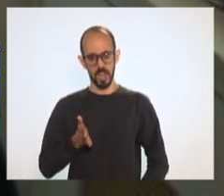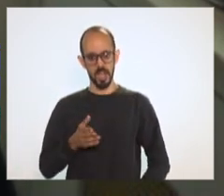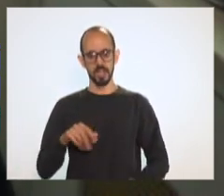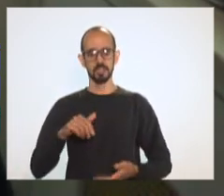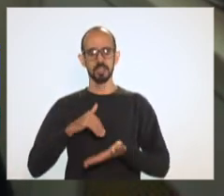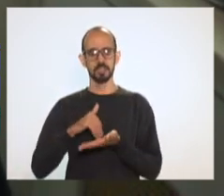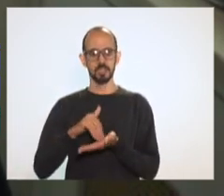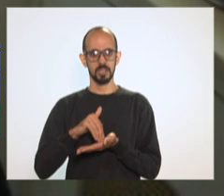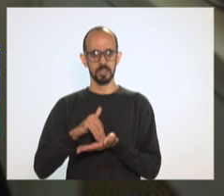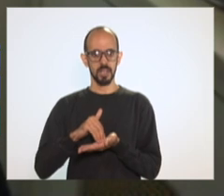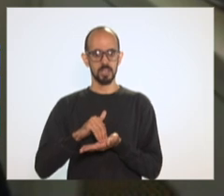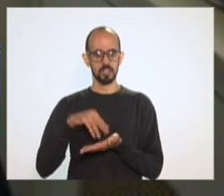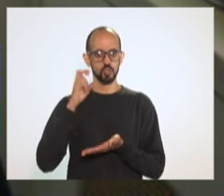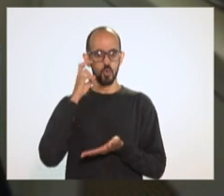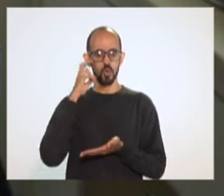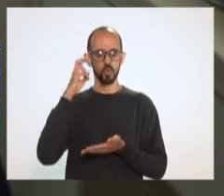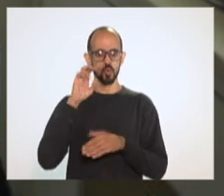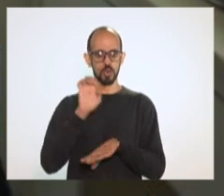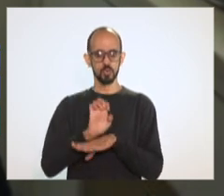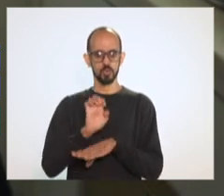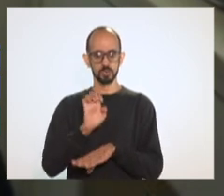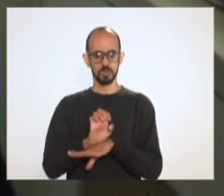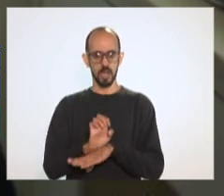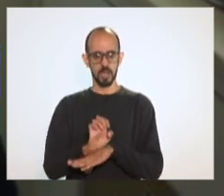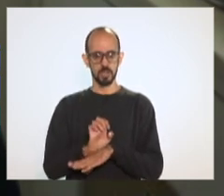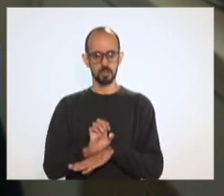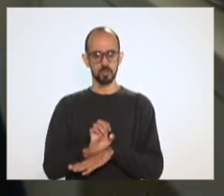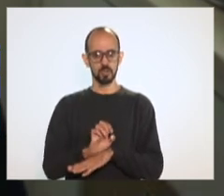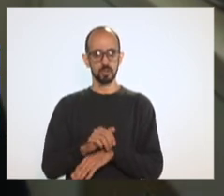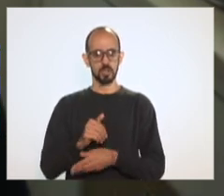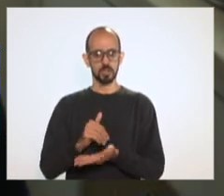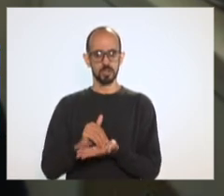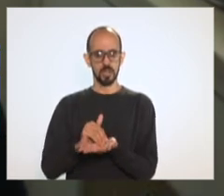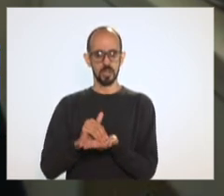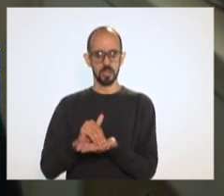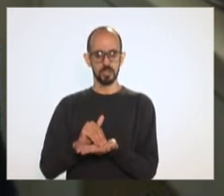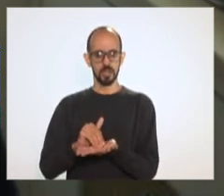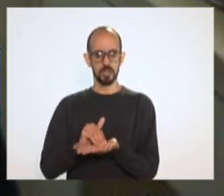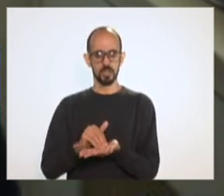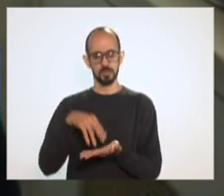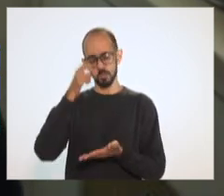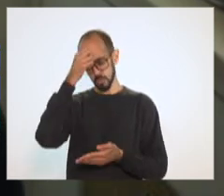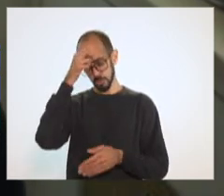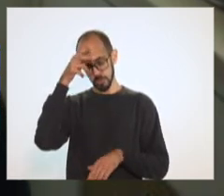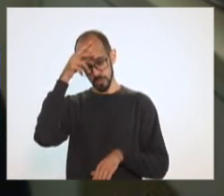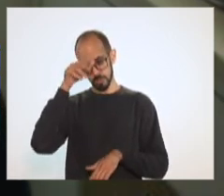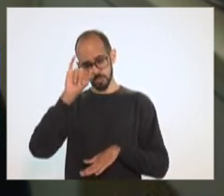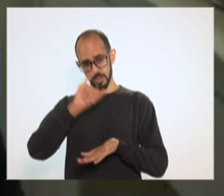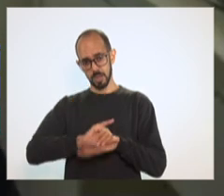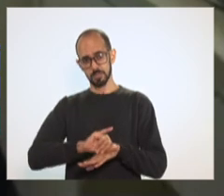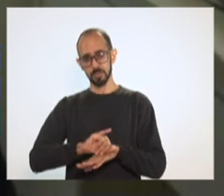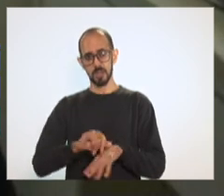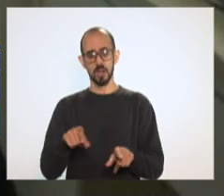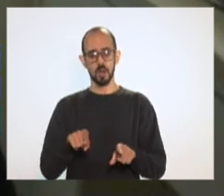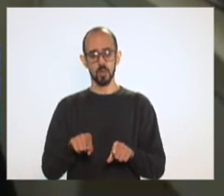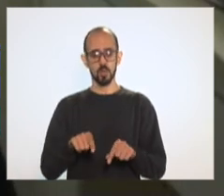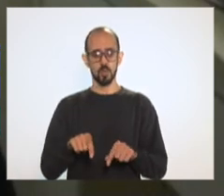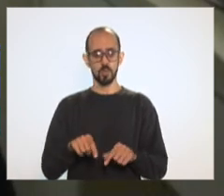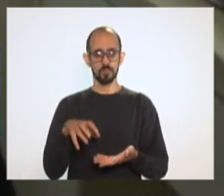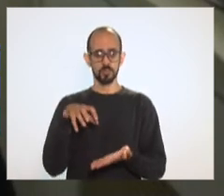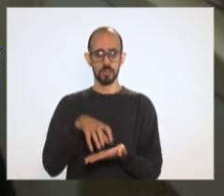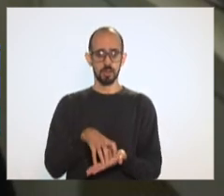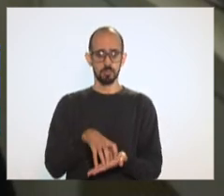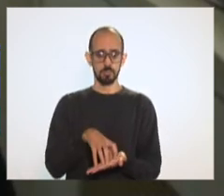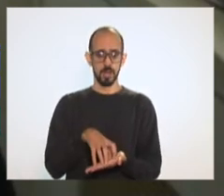a secretaria de cultura do município da capital o departamento